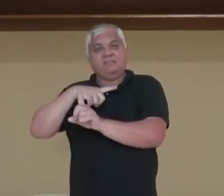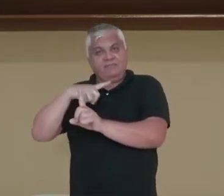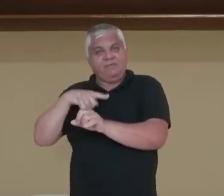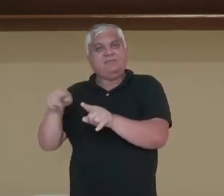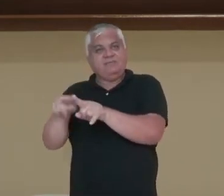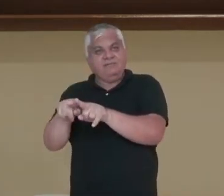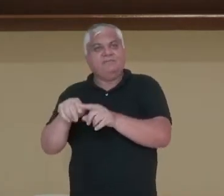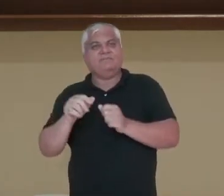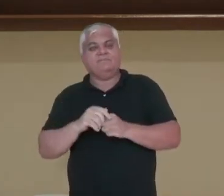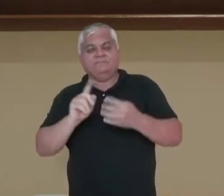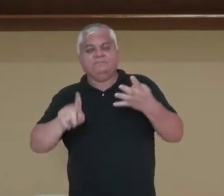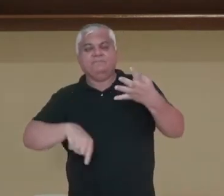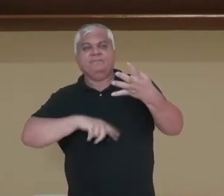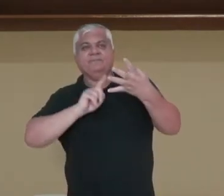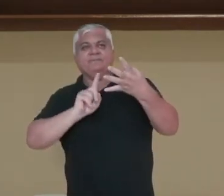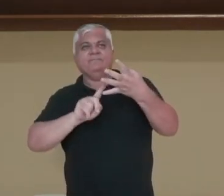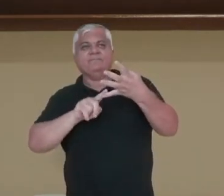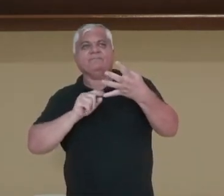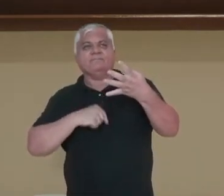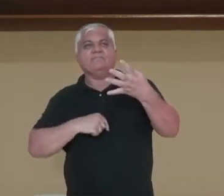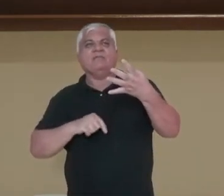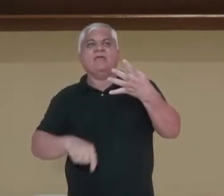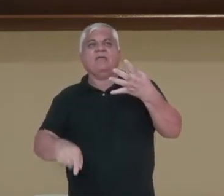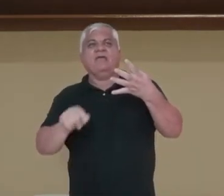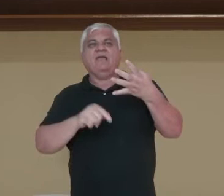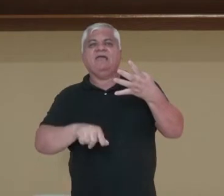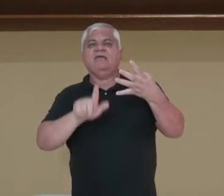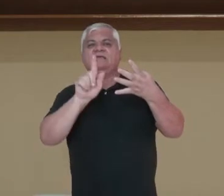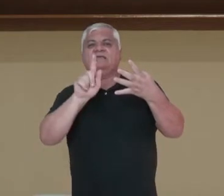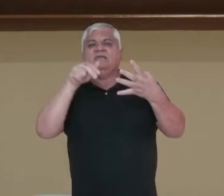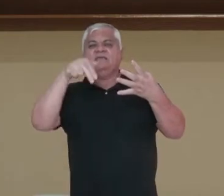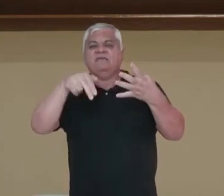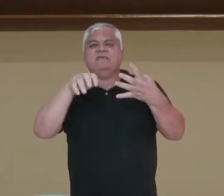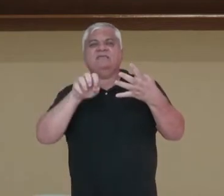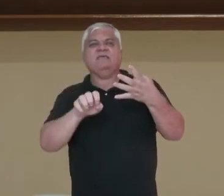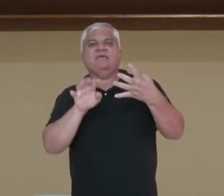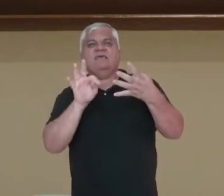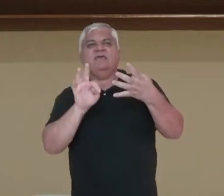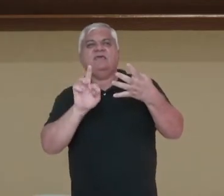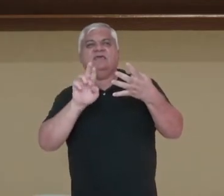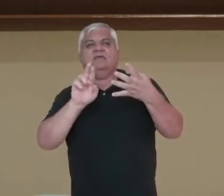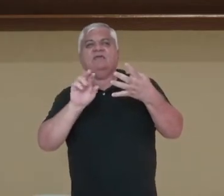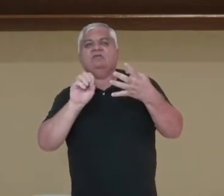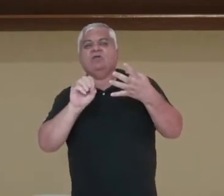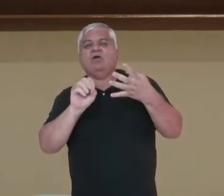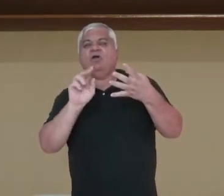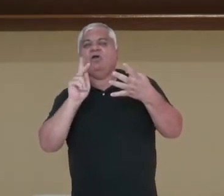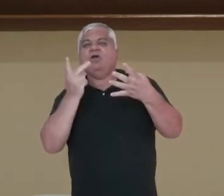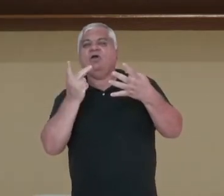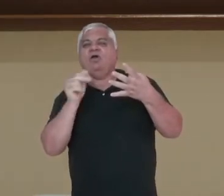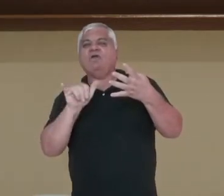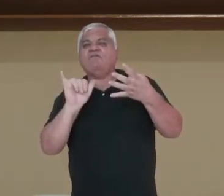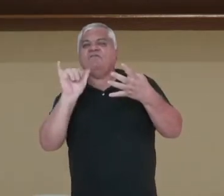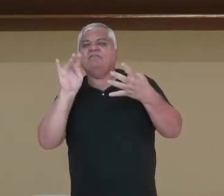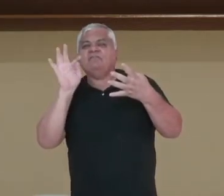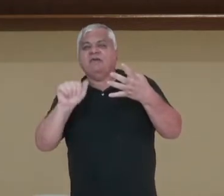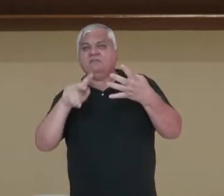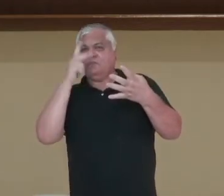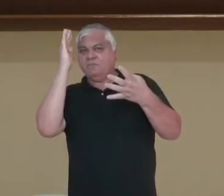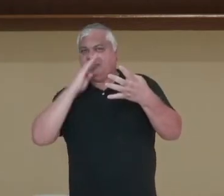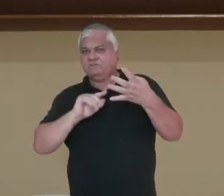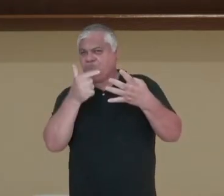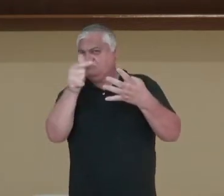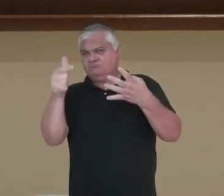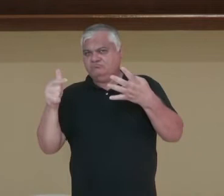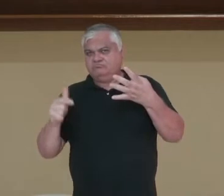também, tá? E as guinetófitas, né? A efedra, que não é tão comum, a gente não encontra com tanta facilidade aqui no Brasil,